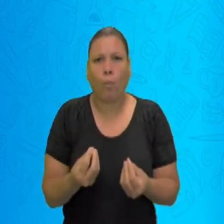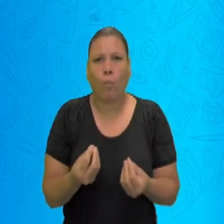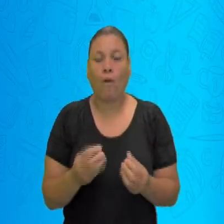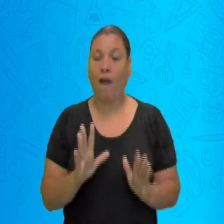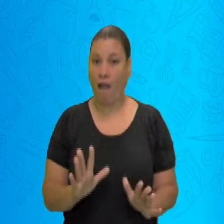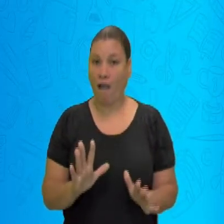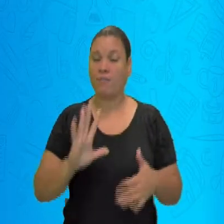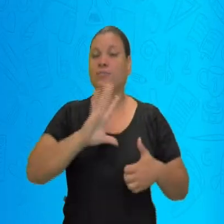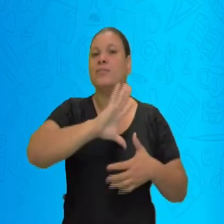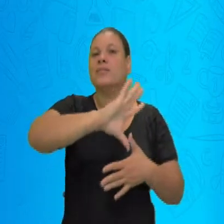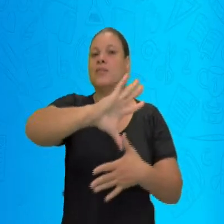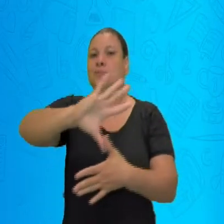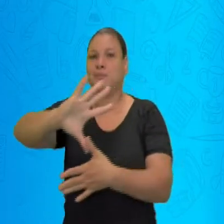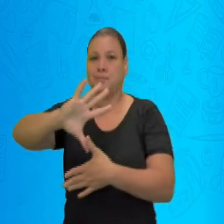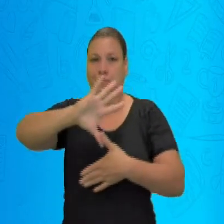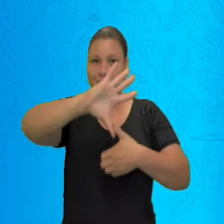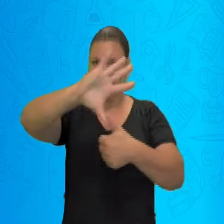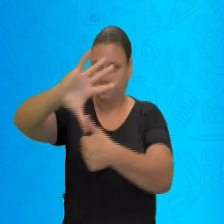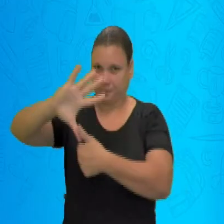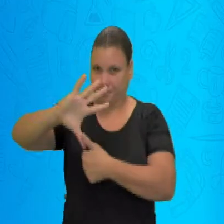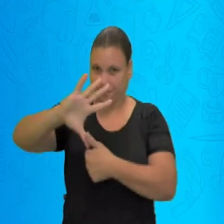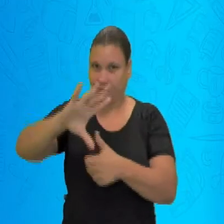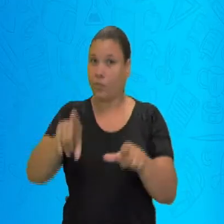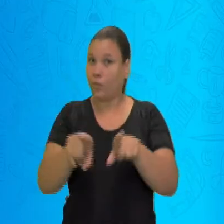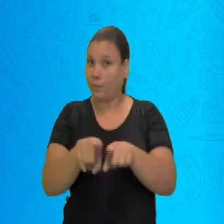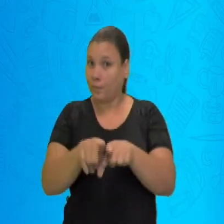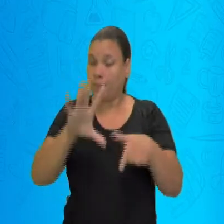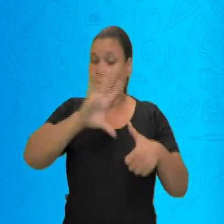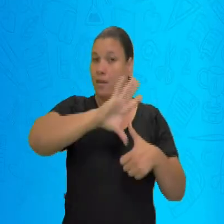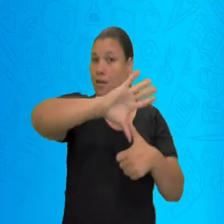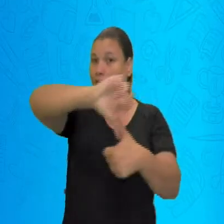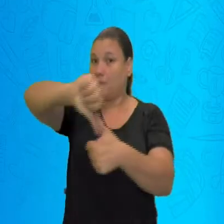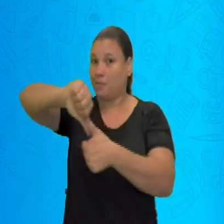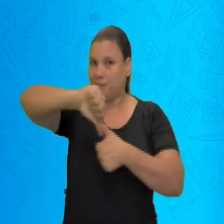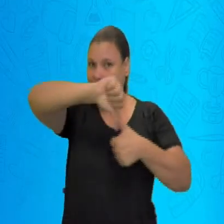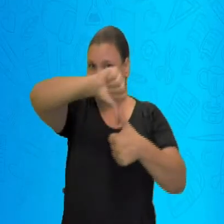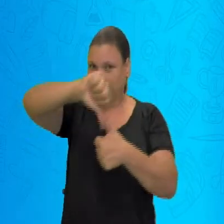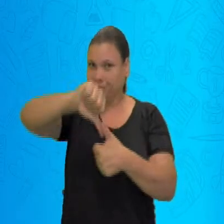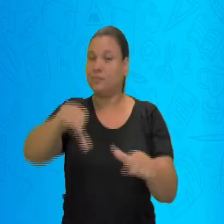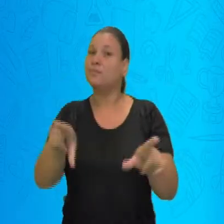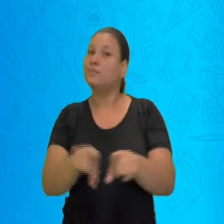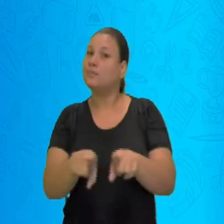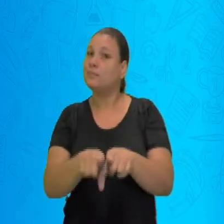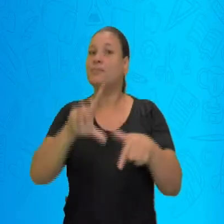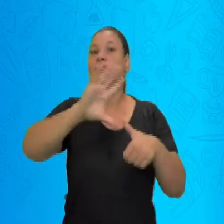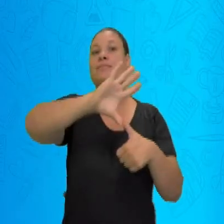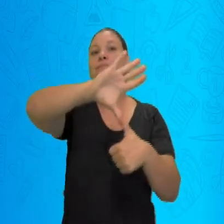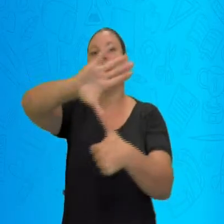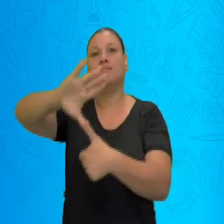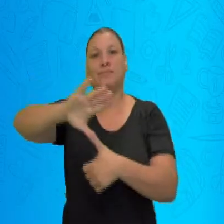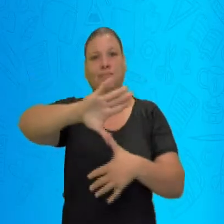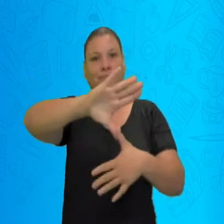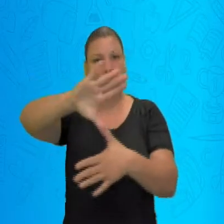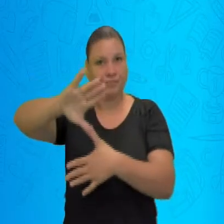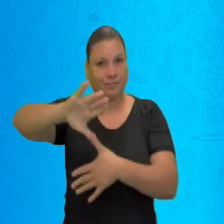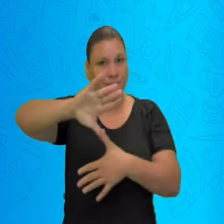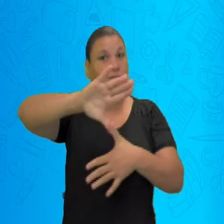América Central e América do Sul,